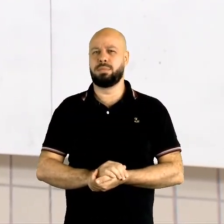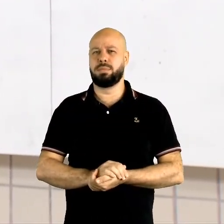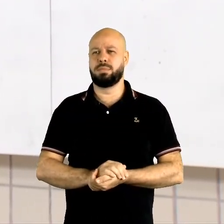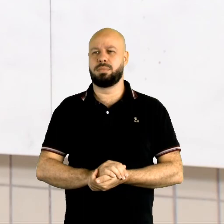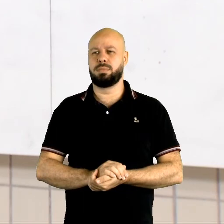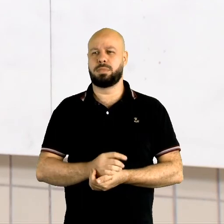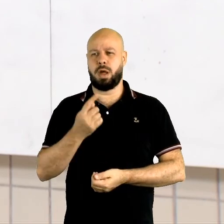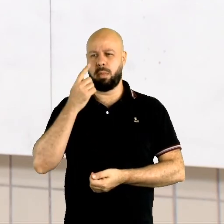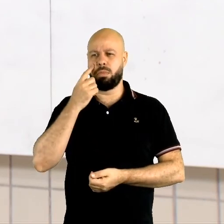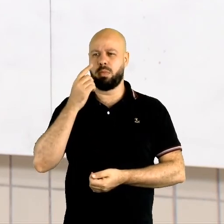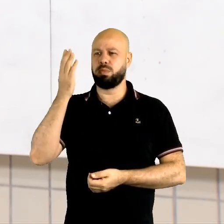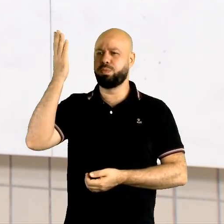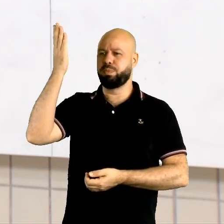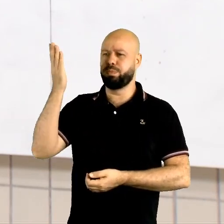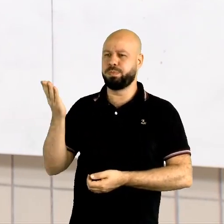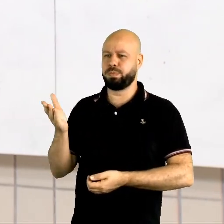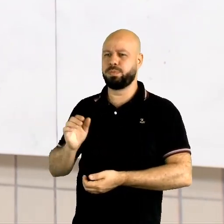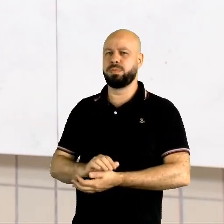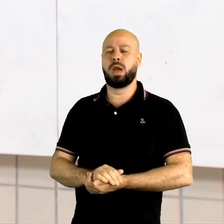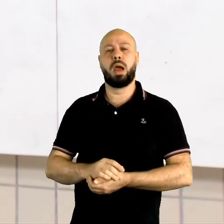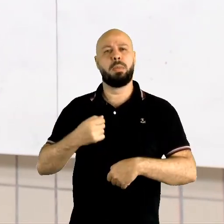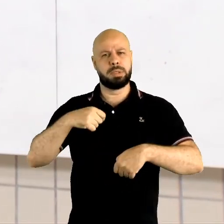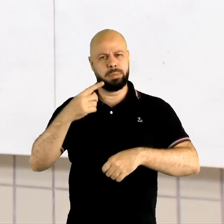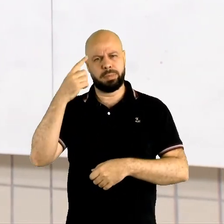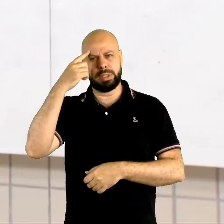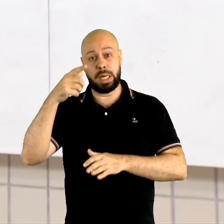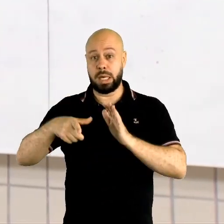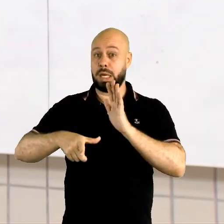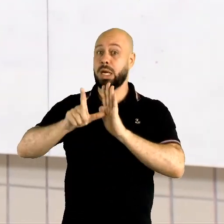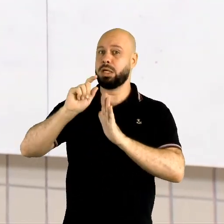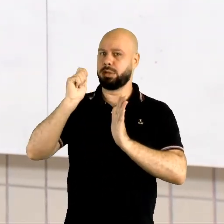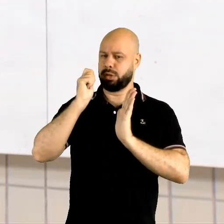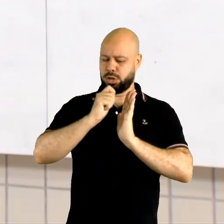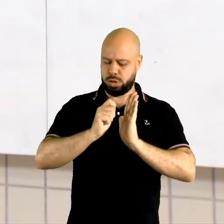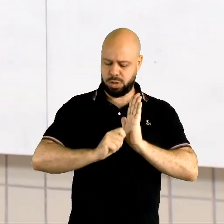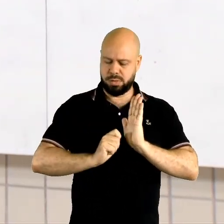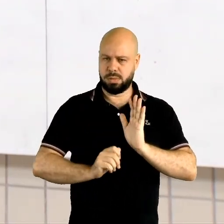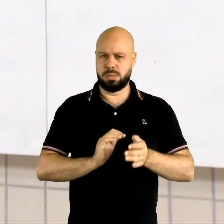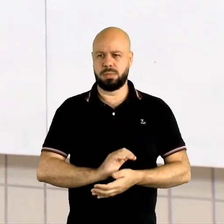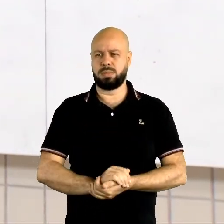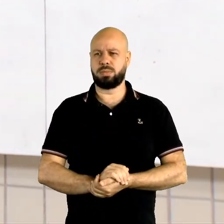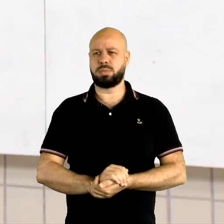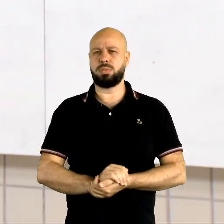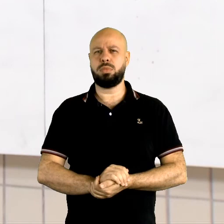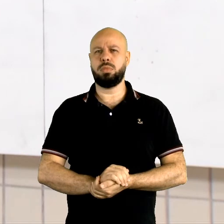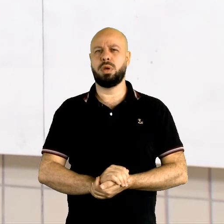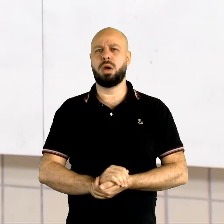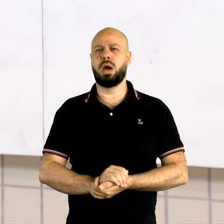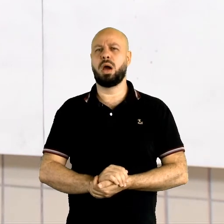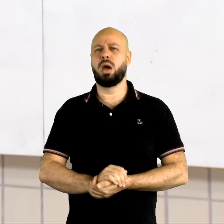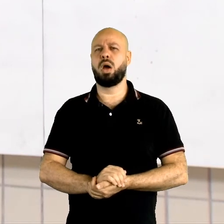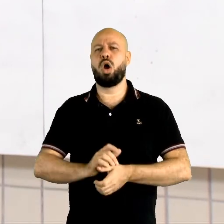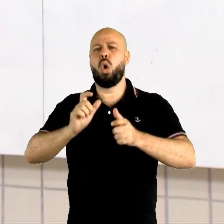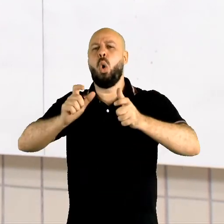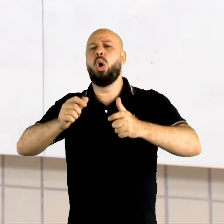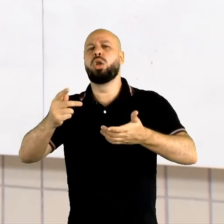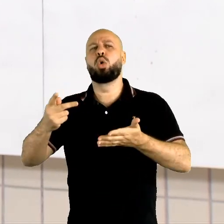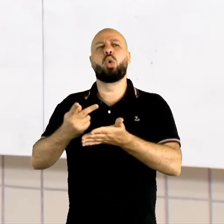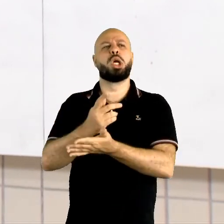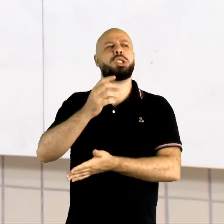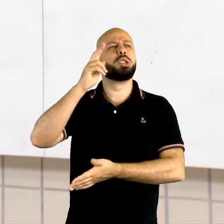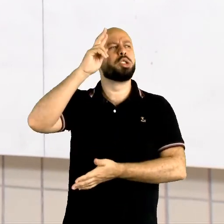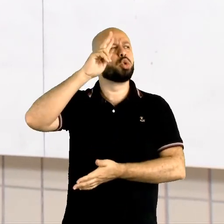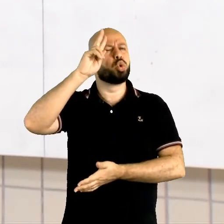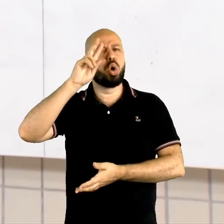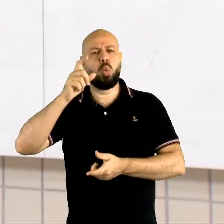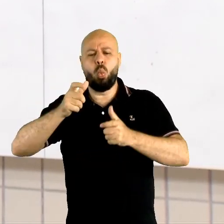Tudo isso você tem que pensar na hora de escrever o texto seu, tá? Aonde está ocorrendo a sua história? Onde